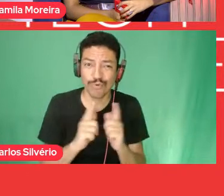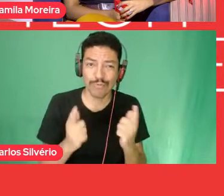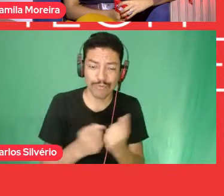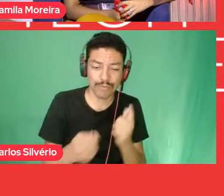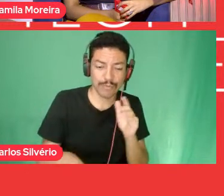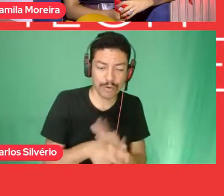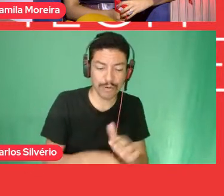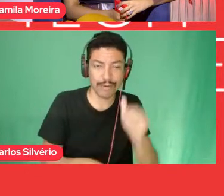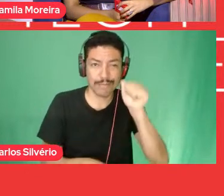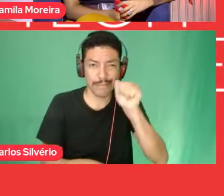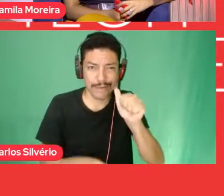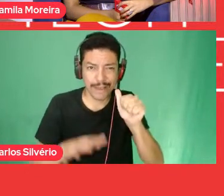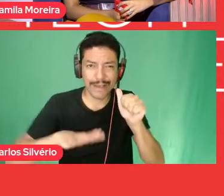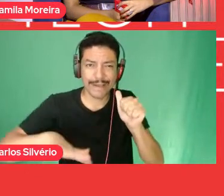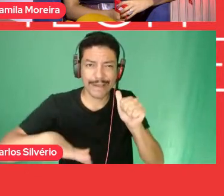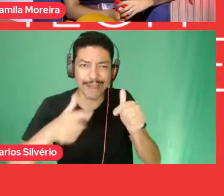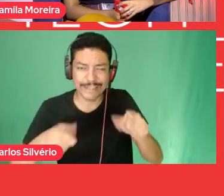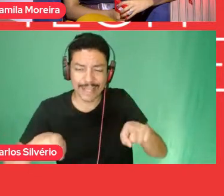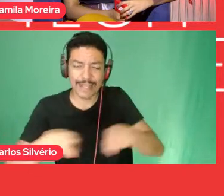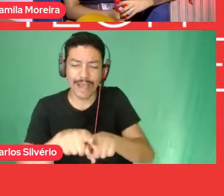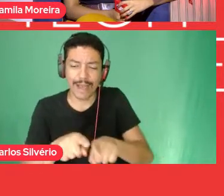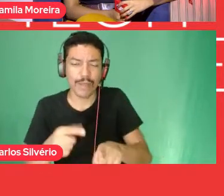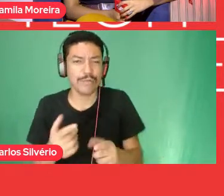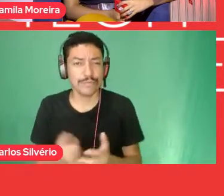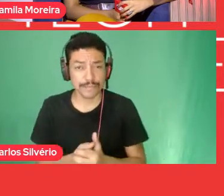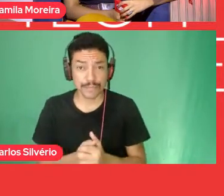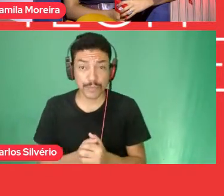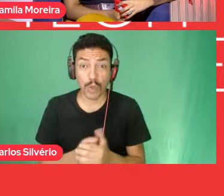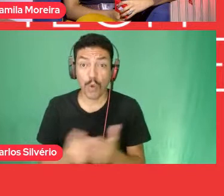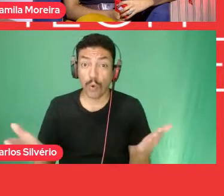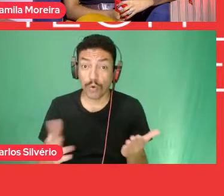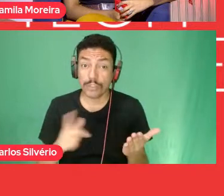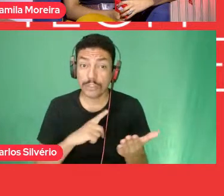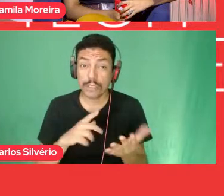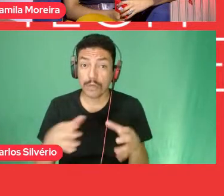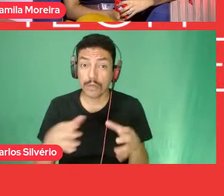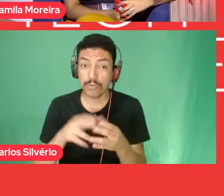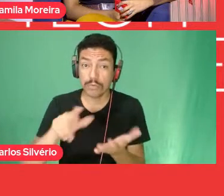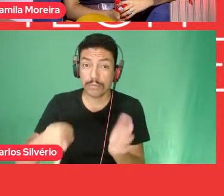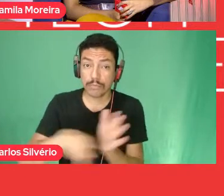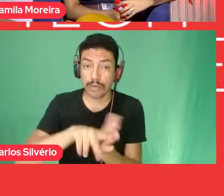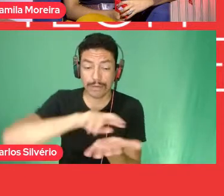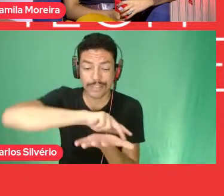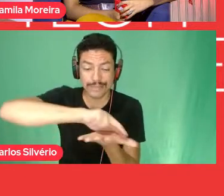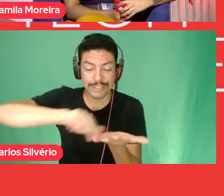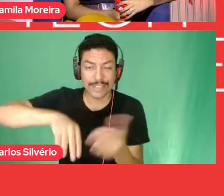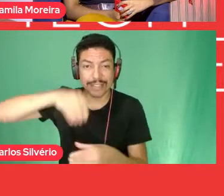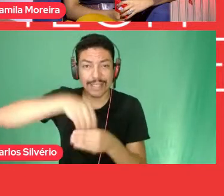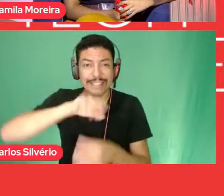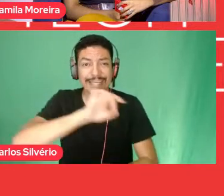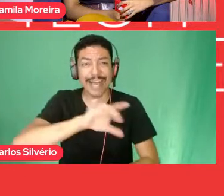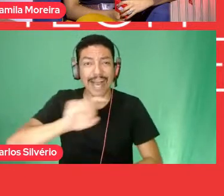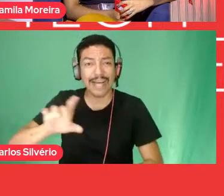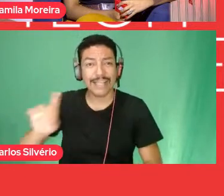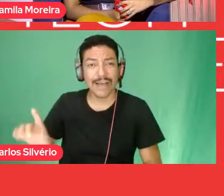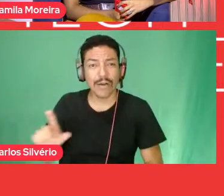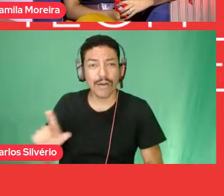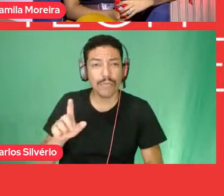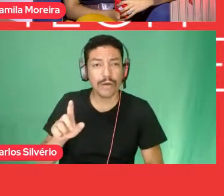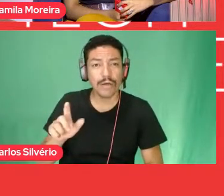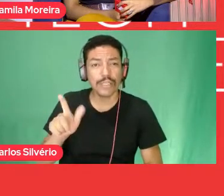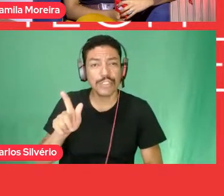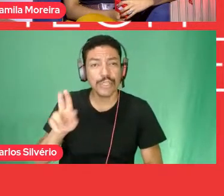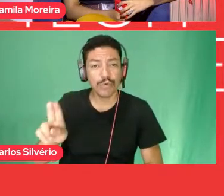quanto por seus aliados, né? Então, hoje a gente tem grupos de diversidade dentro de todas as nossas unidades de negócio e área de